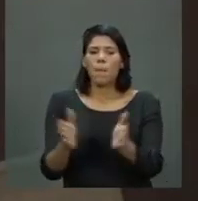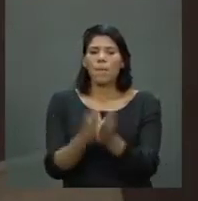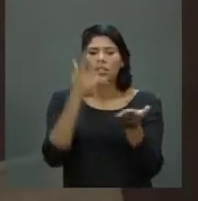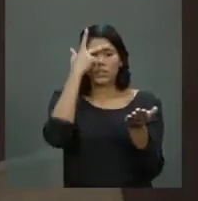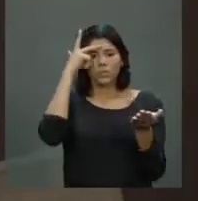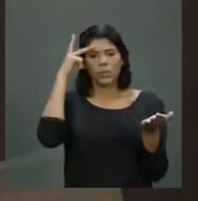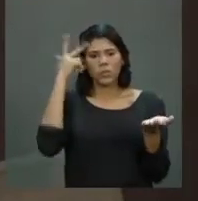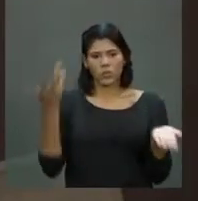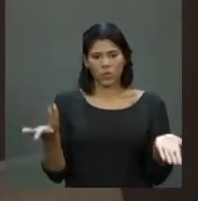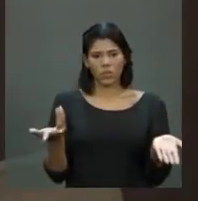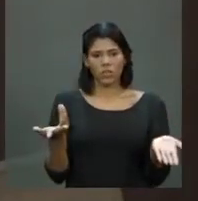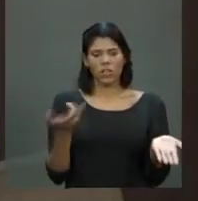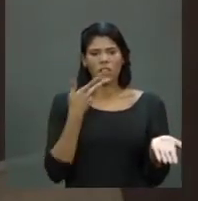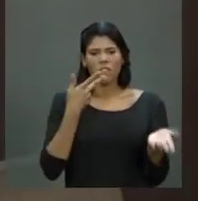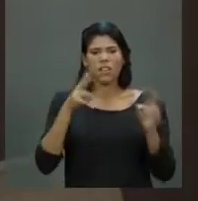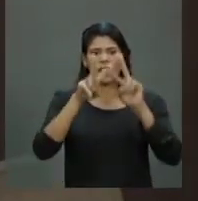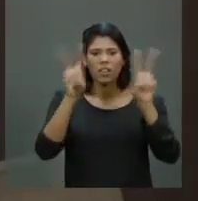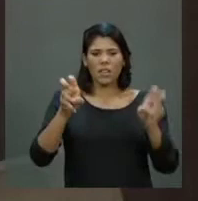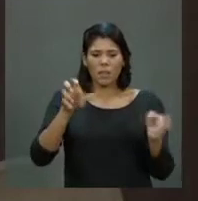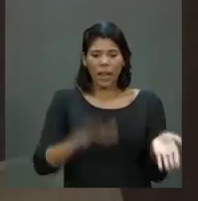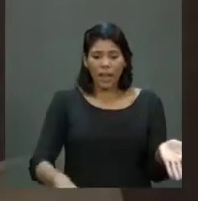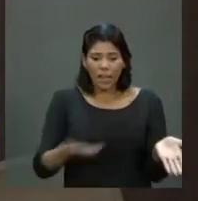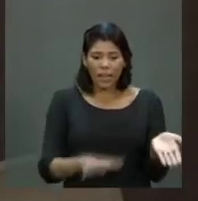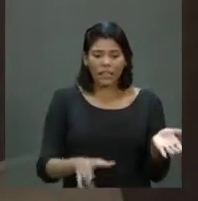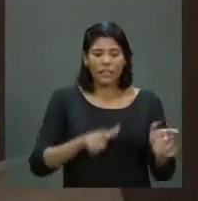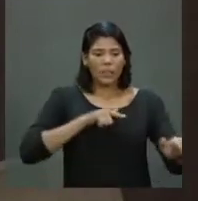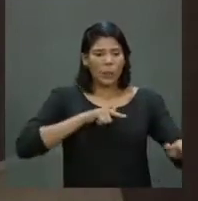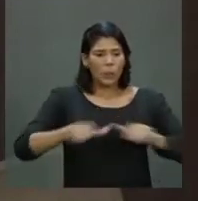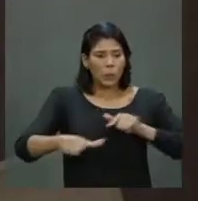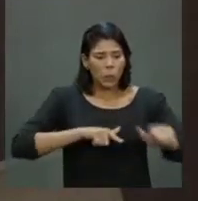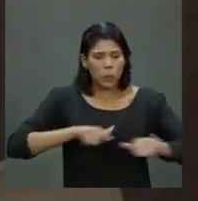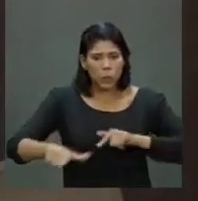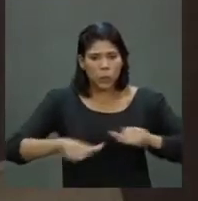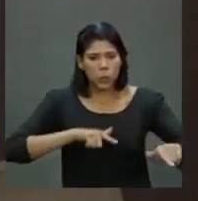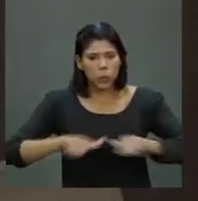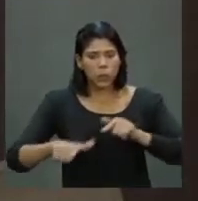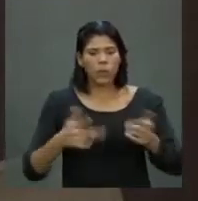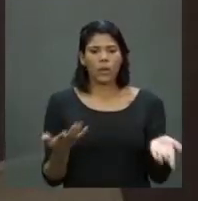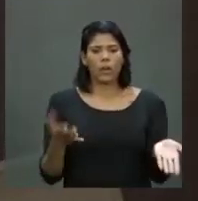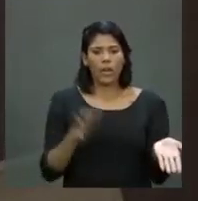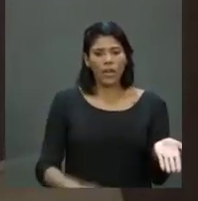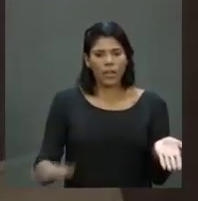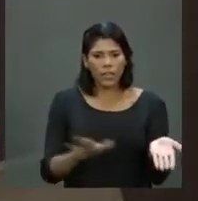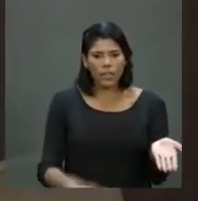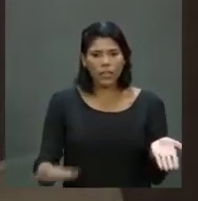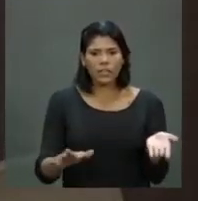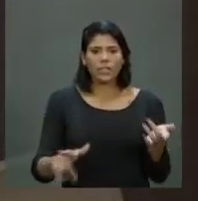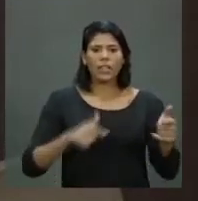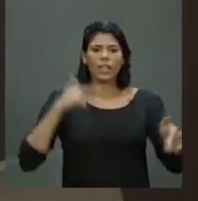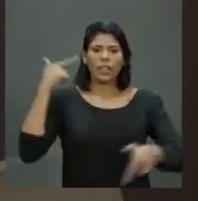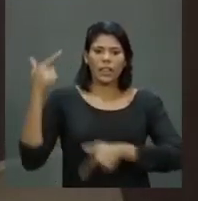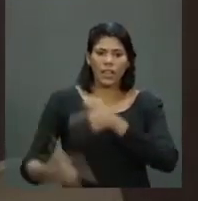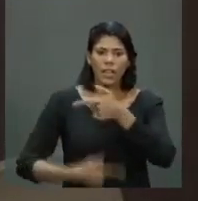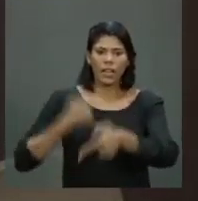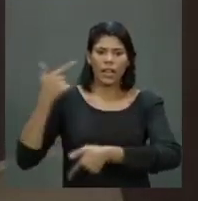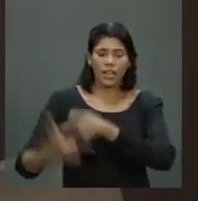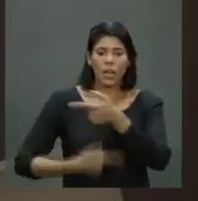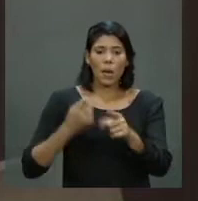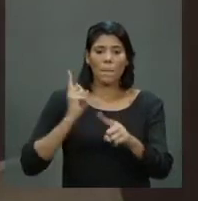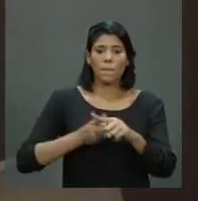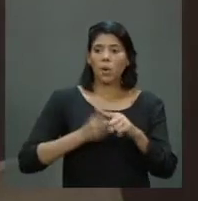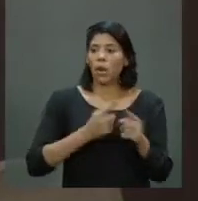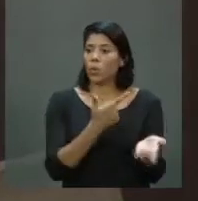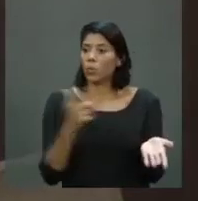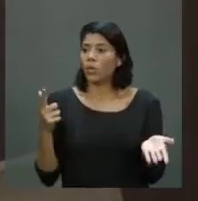estamos falando de crianças nas carvoarias. Nós estamos falando de crianças que trabalham em razão da miséria,